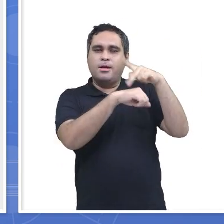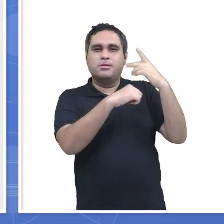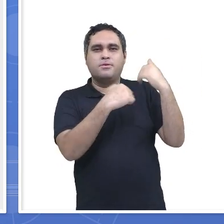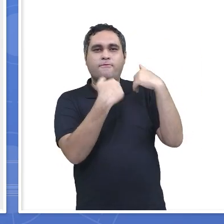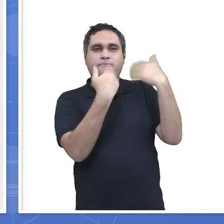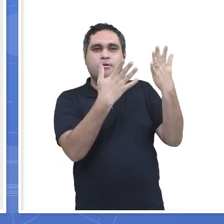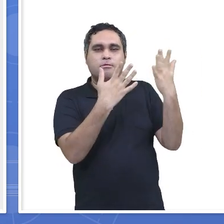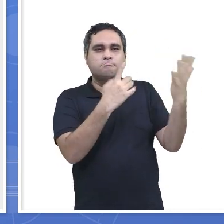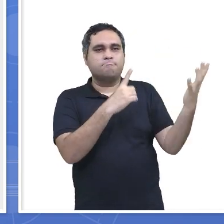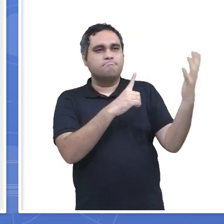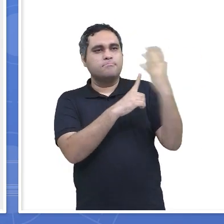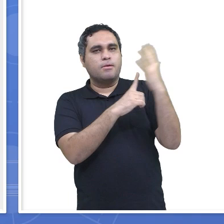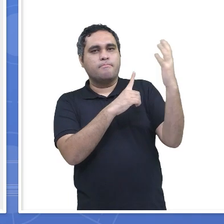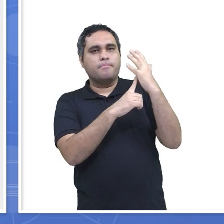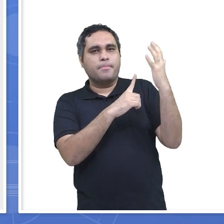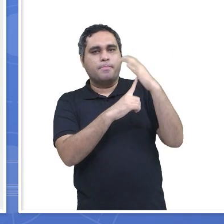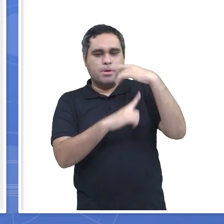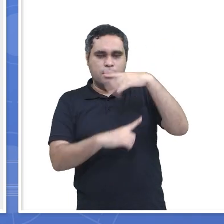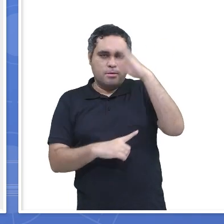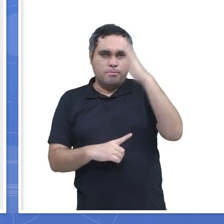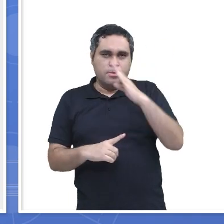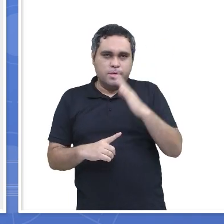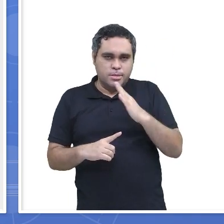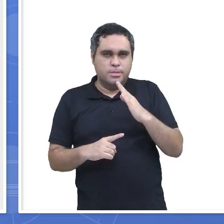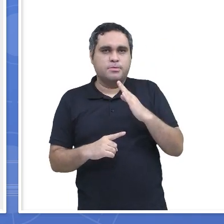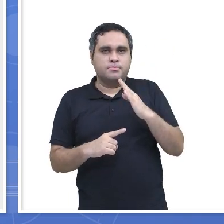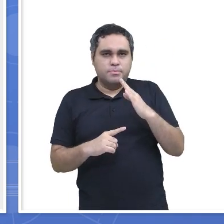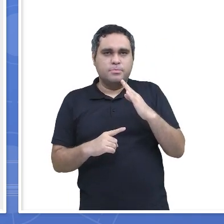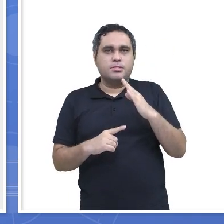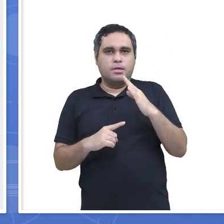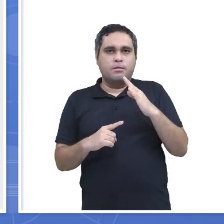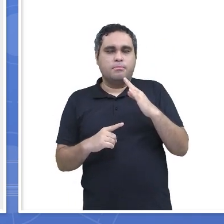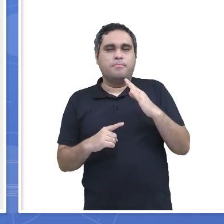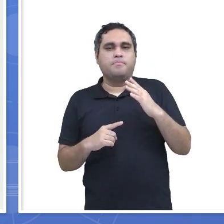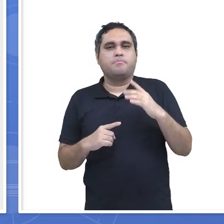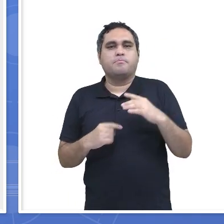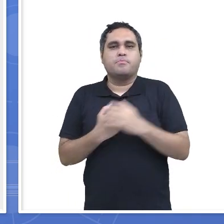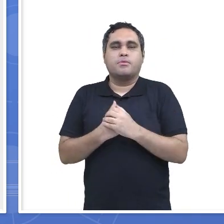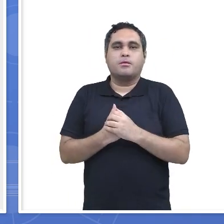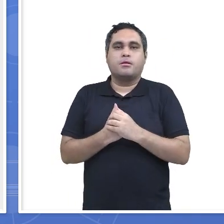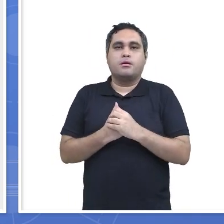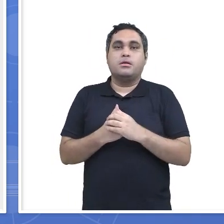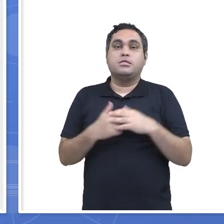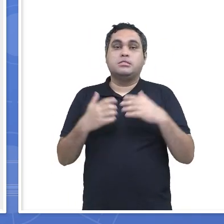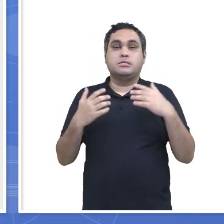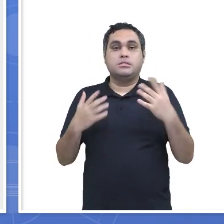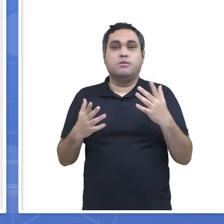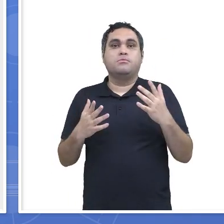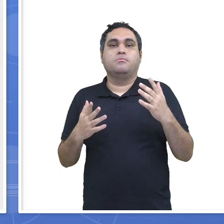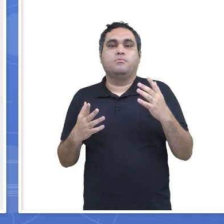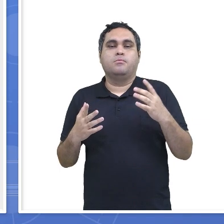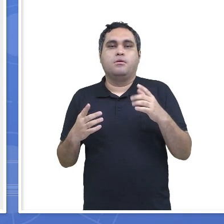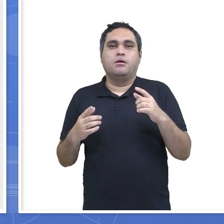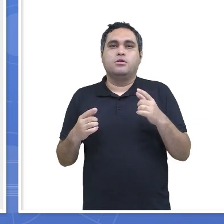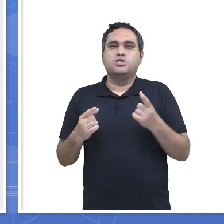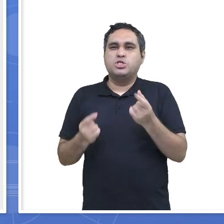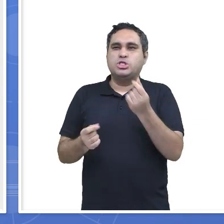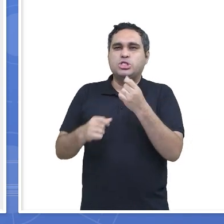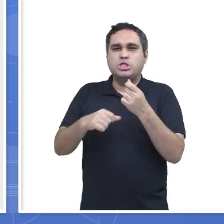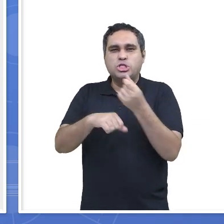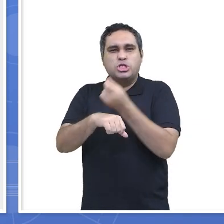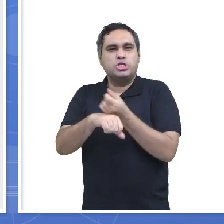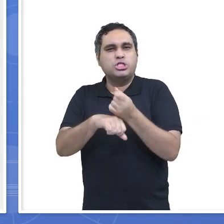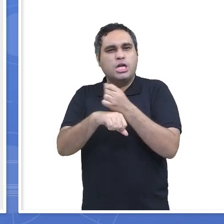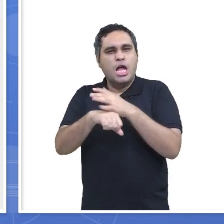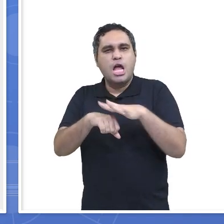articuladas, forças de oposição e de resistência ao neoliberalismo, fazem emergir o